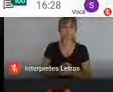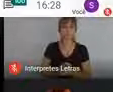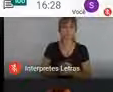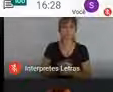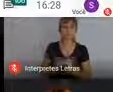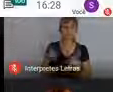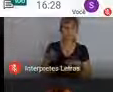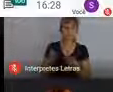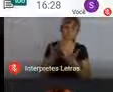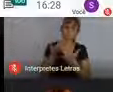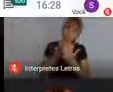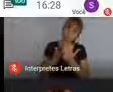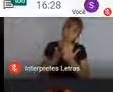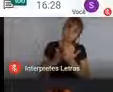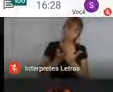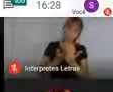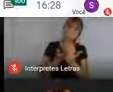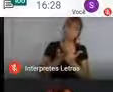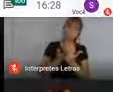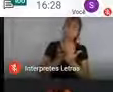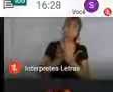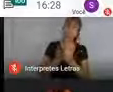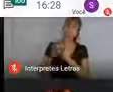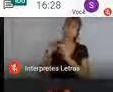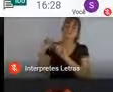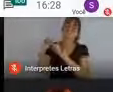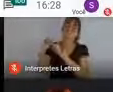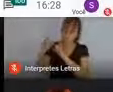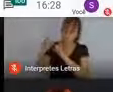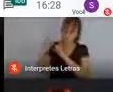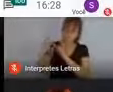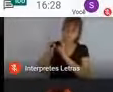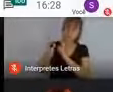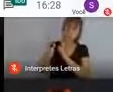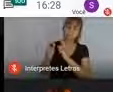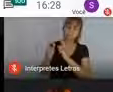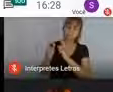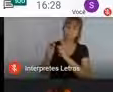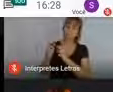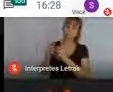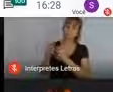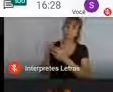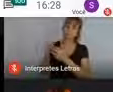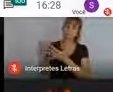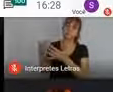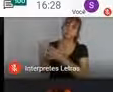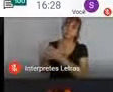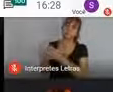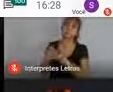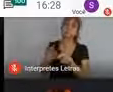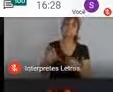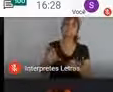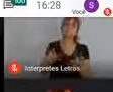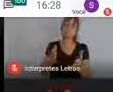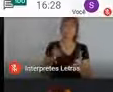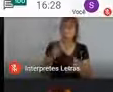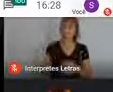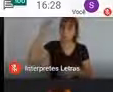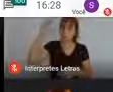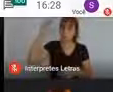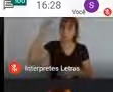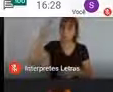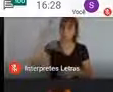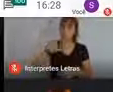Esses estudos têm uma tradição muito longa, como vimos. Contudo, como tudo na ciência, a gente tem